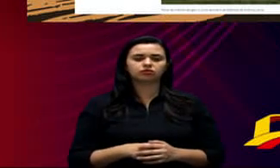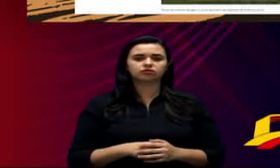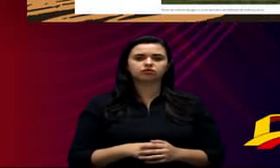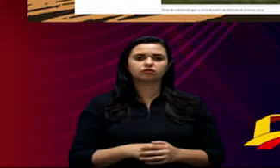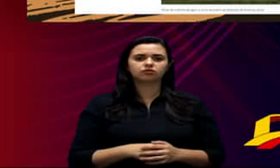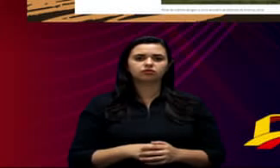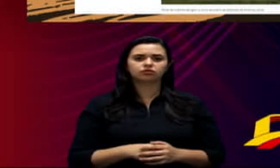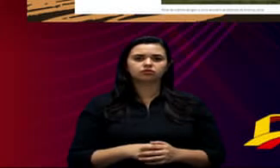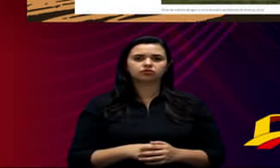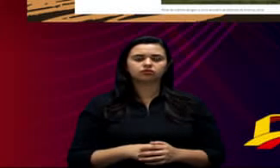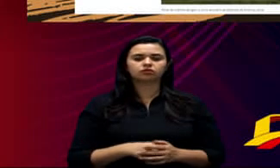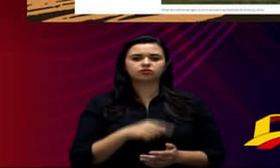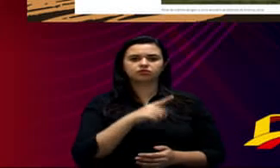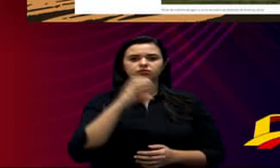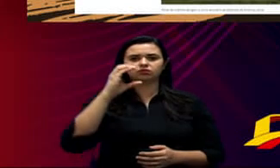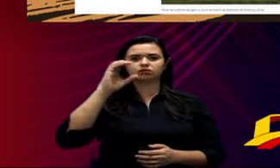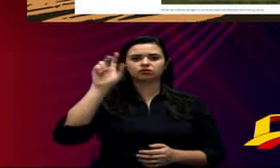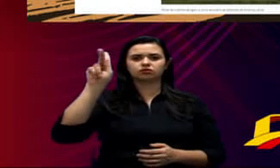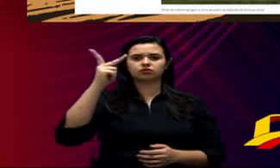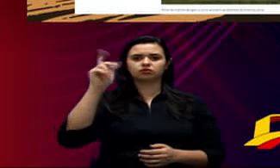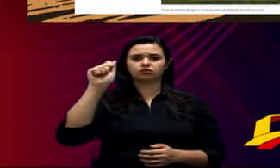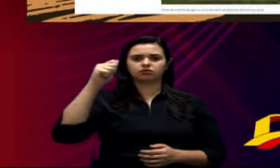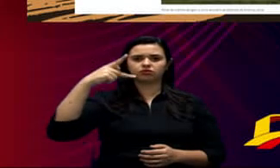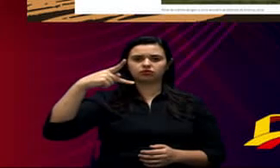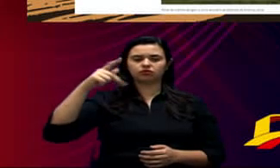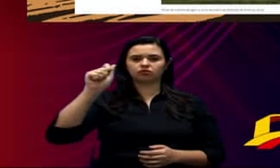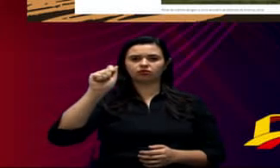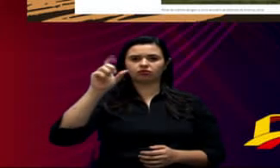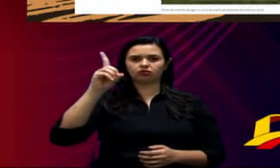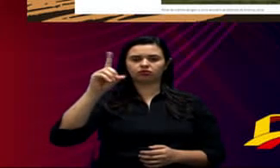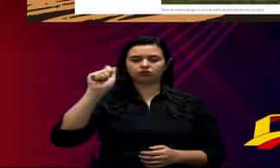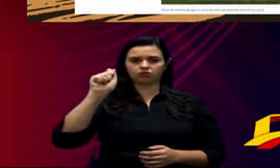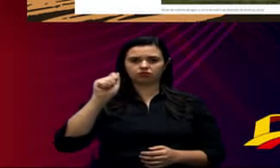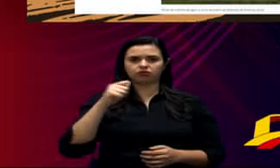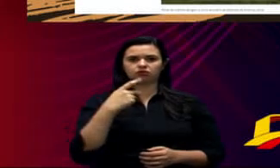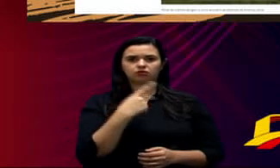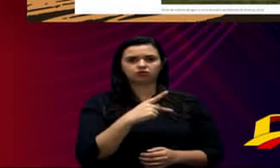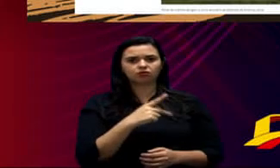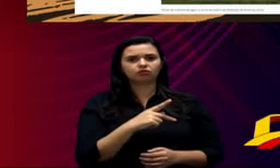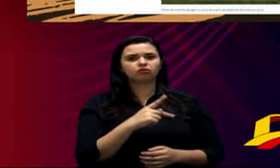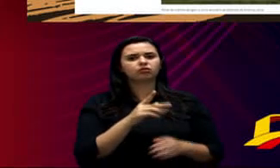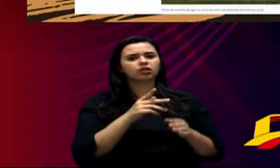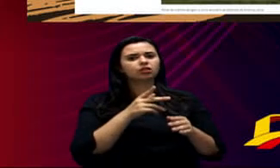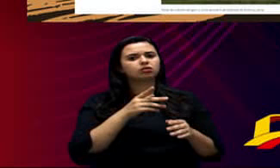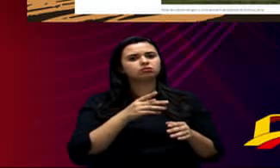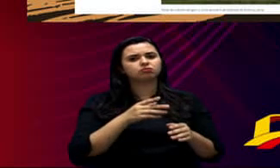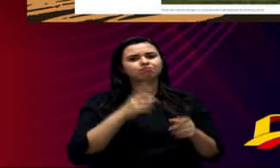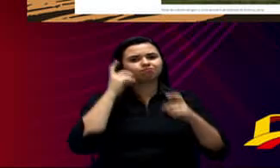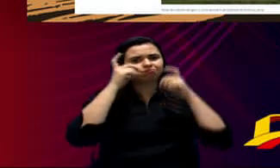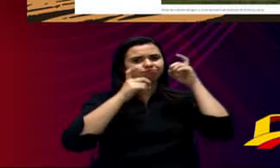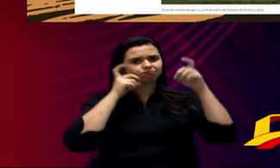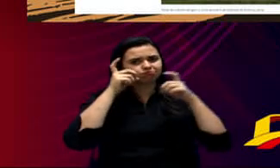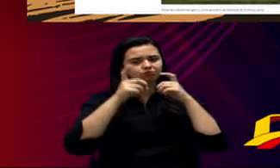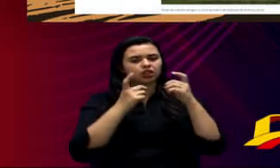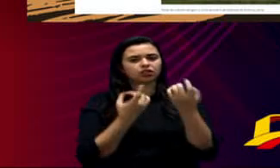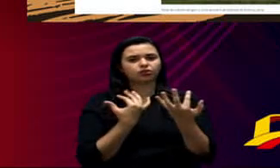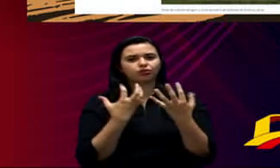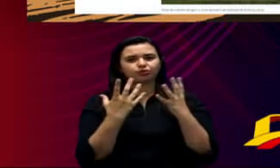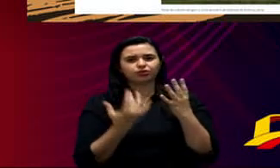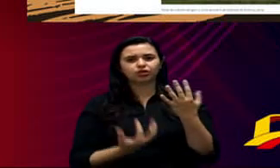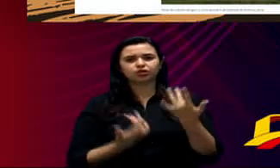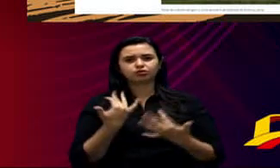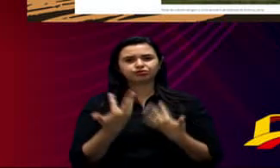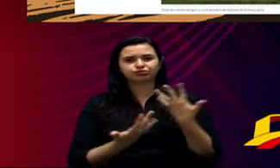prefeito da Chapada dos Guimarães se diz preocupado com o fogo chegando no santuário. São duas vezes que a queimada